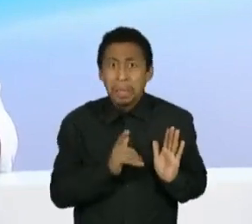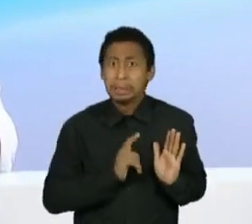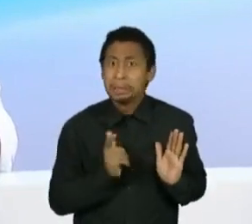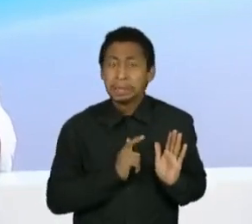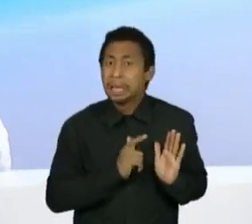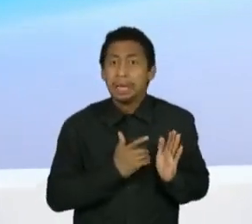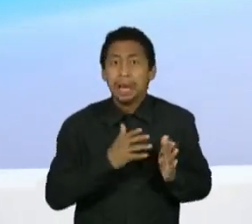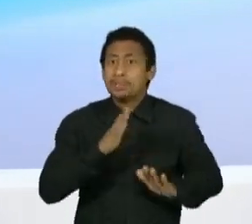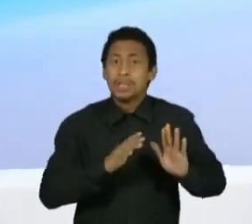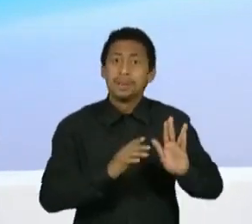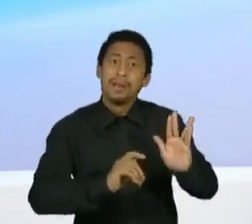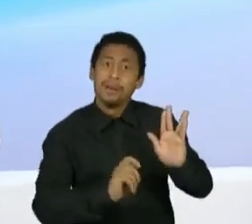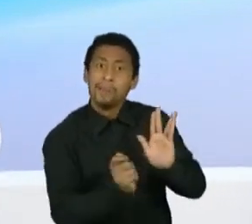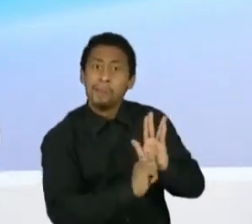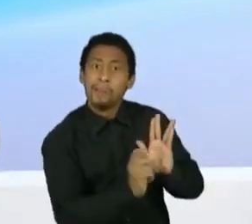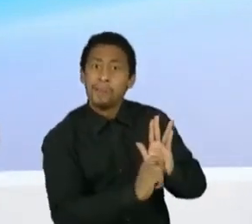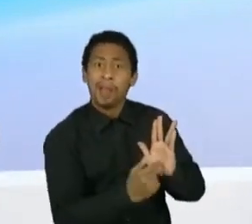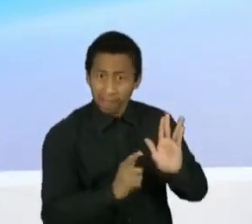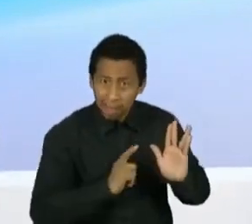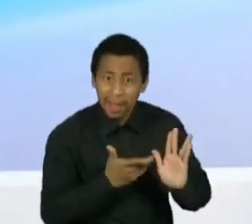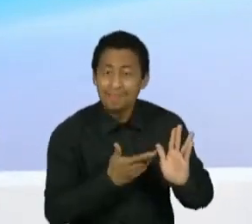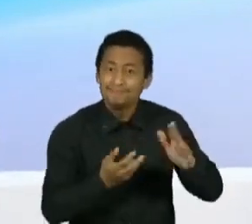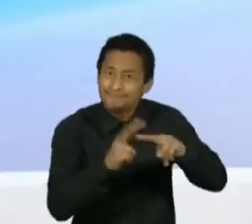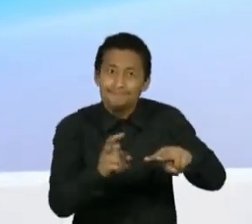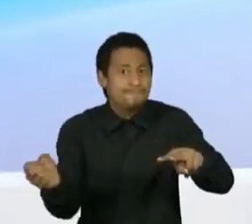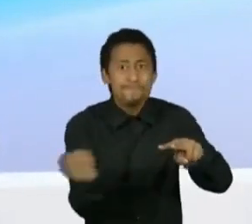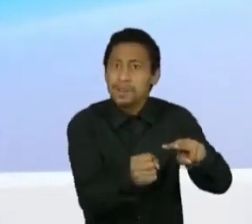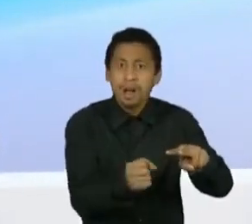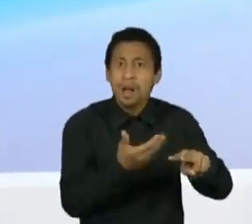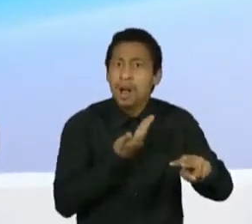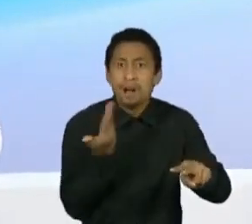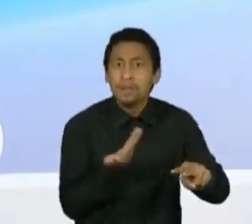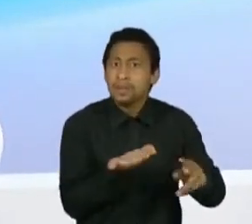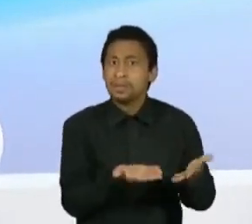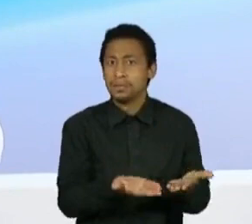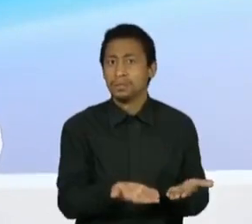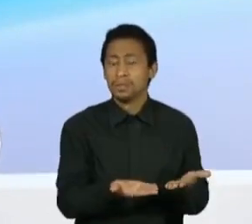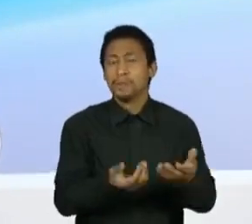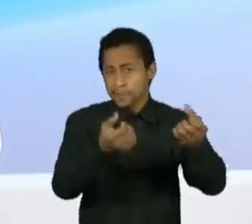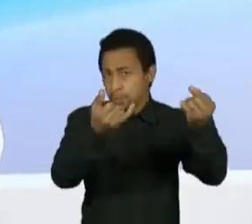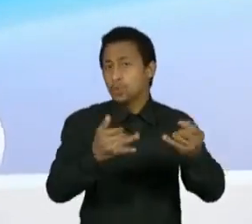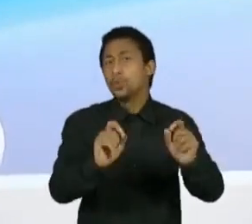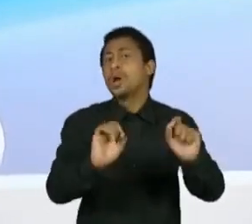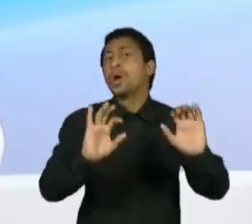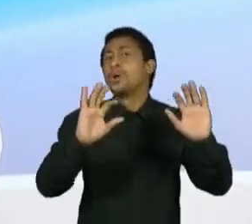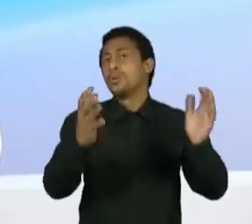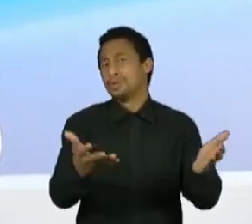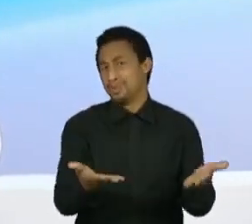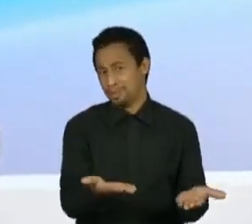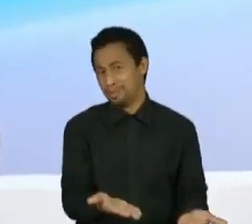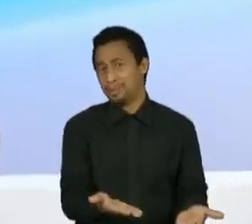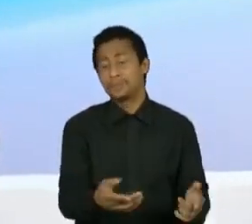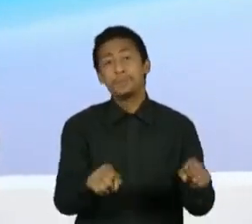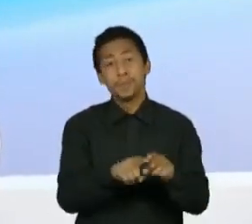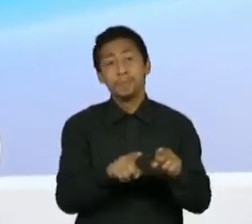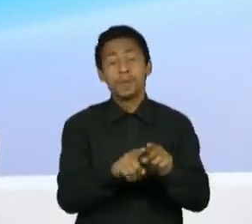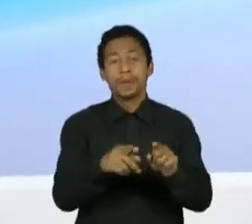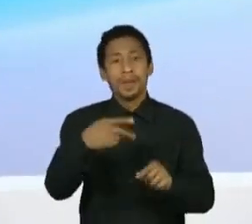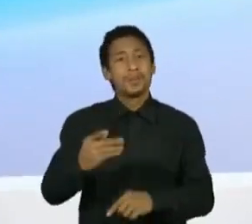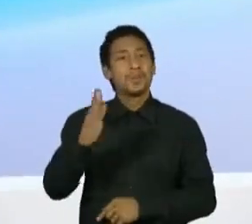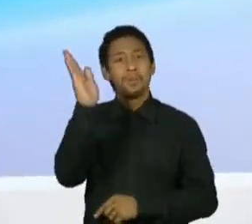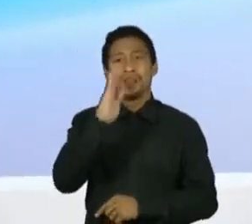de maconha. Eu queria que você falasse um pouco desse contexto, considerando justamente esse projeto que nós temos no